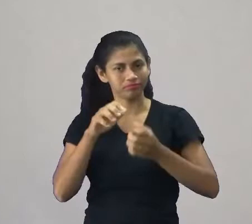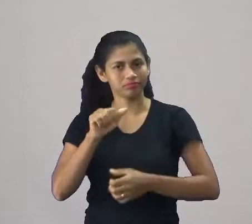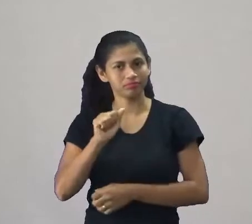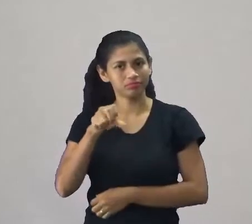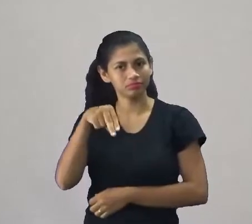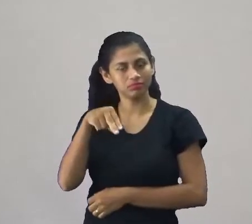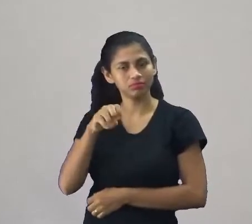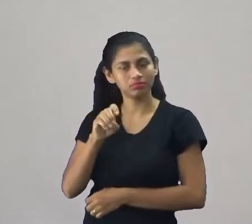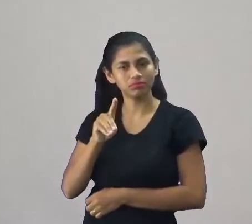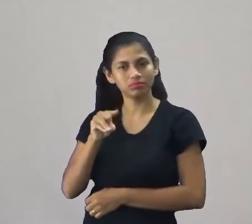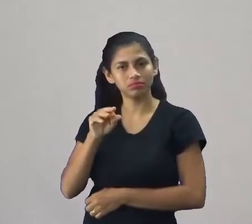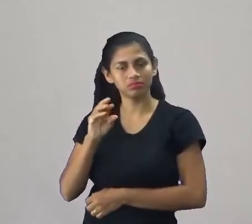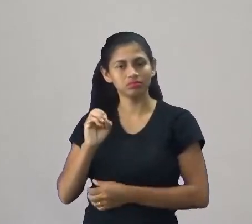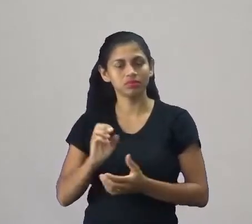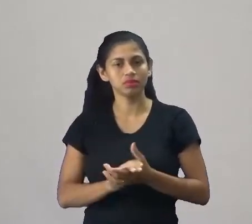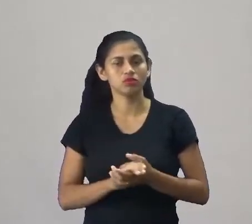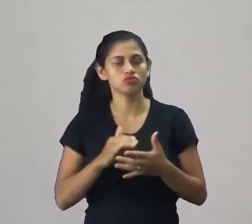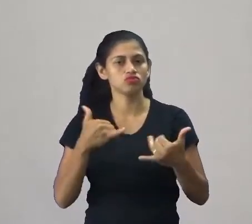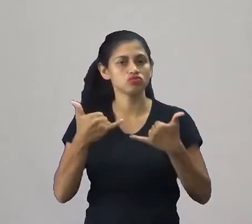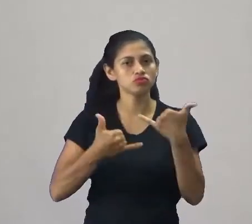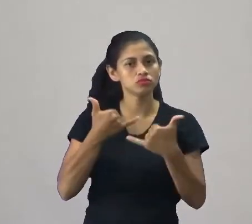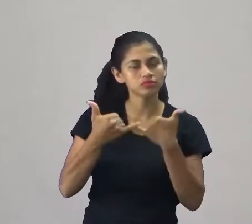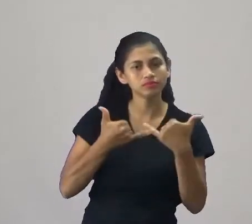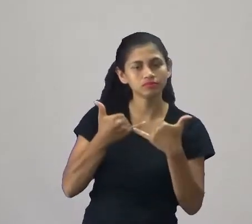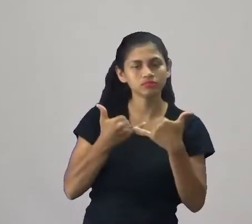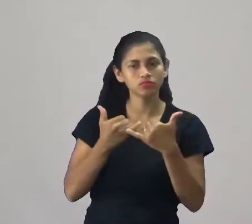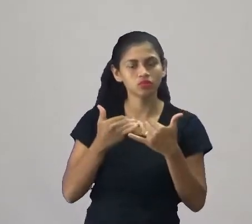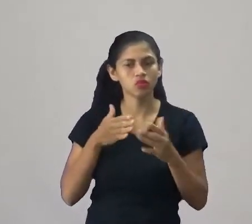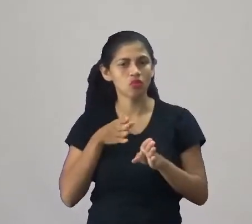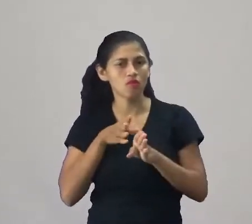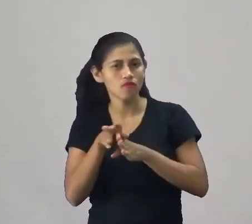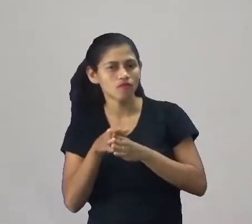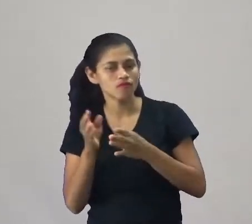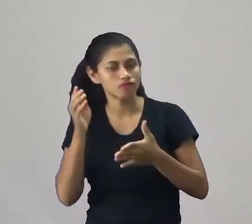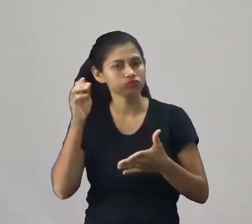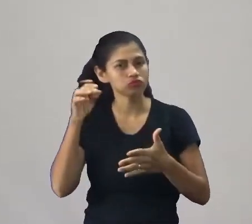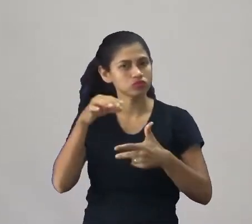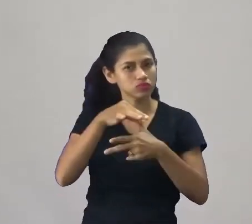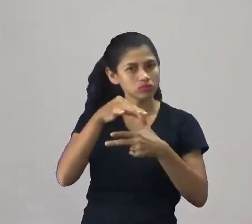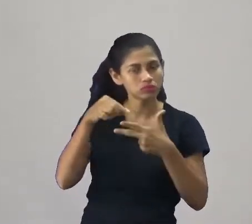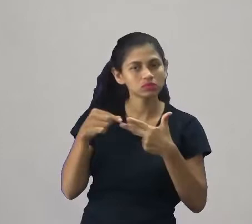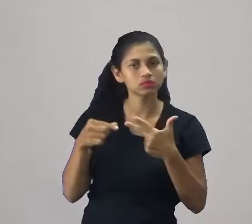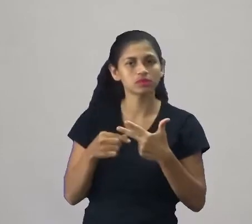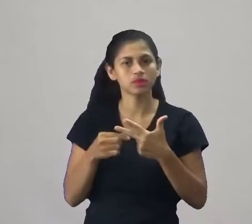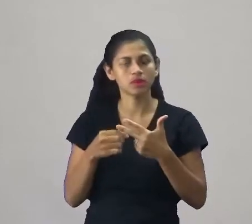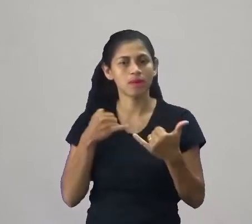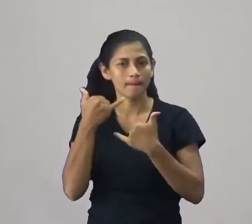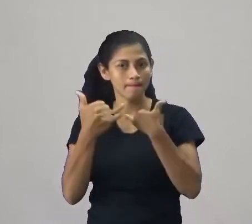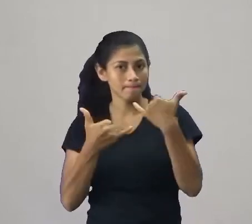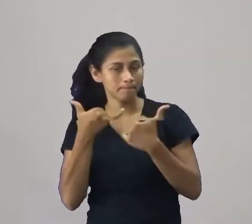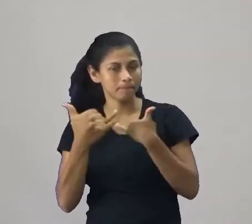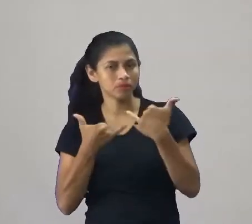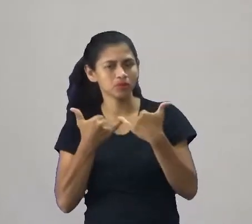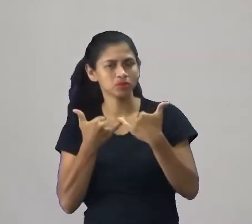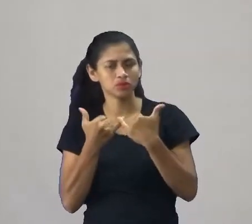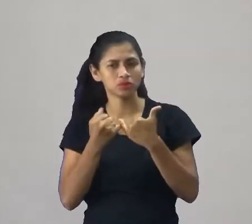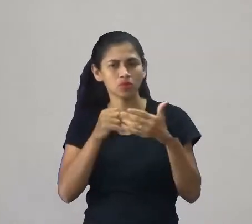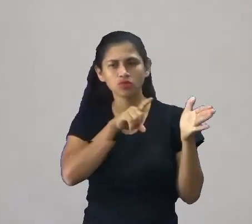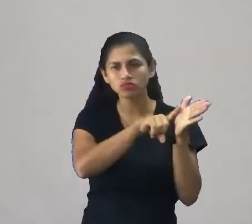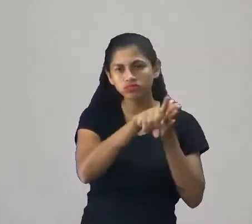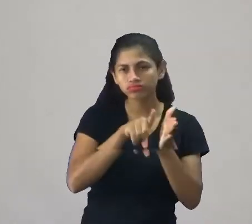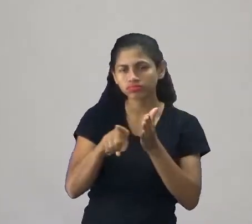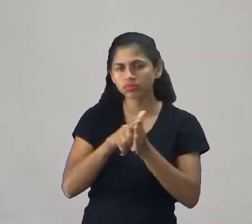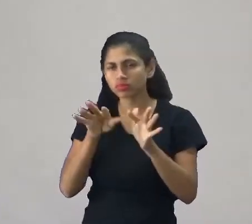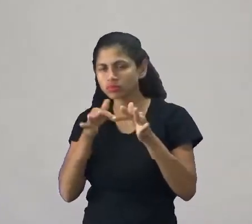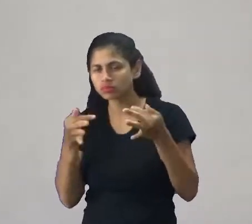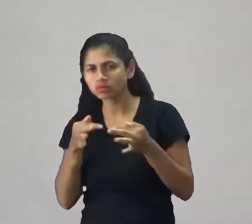vai abordar o aspecto dos jogos e brincadeiras direcionados para o Enem. É brincadeira a quantidade de perguntas